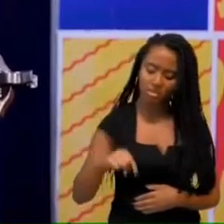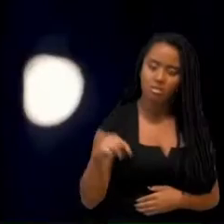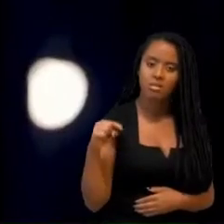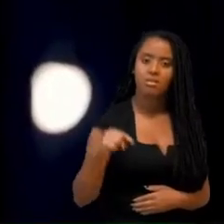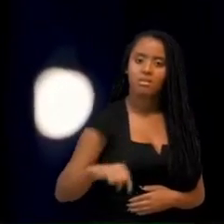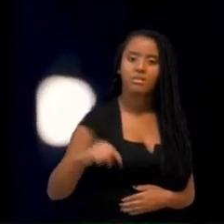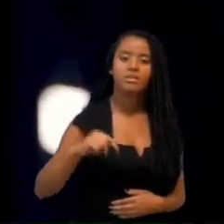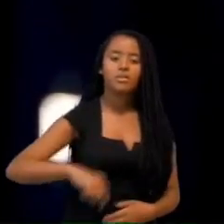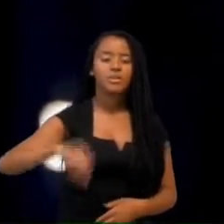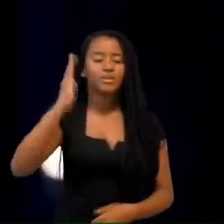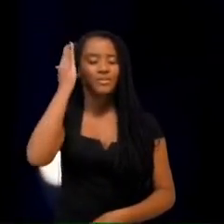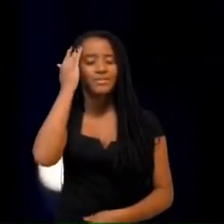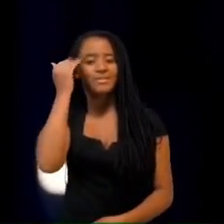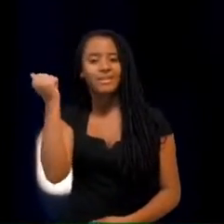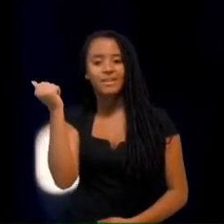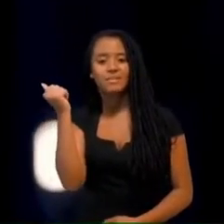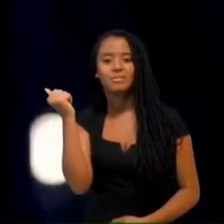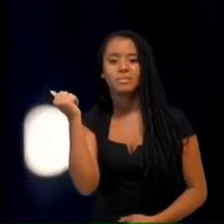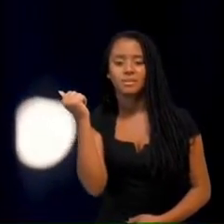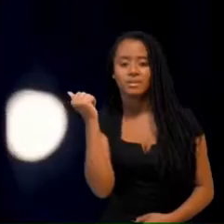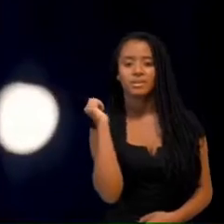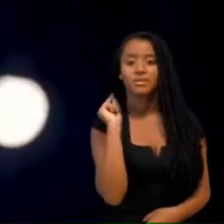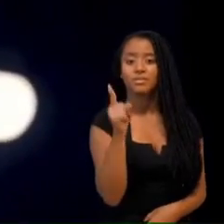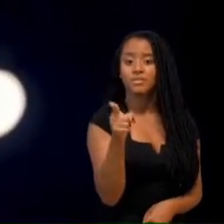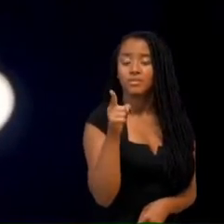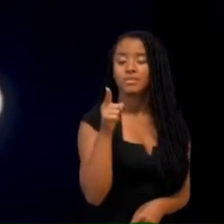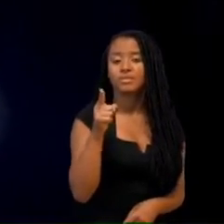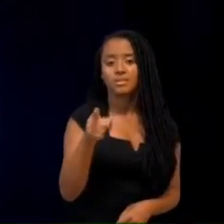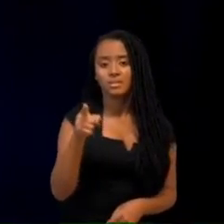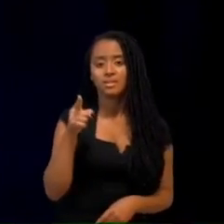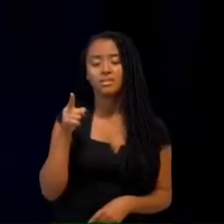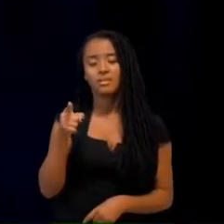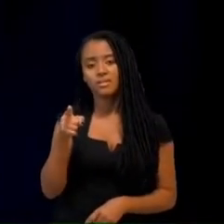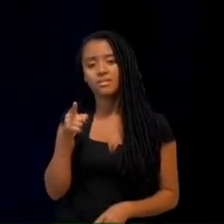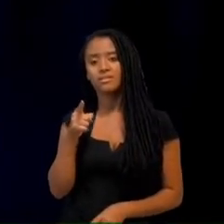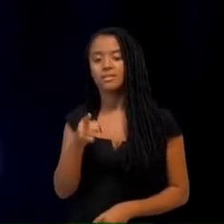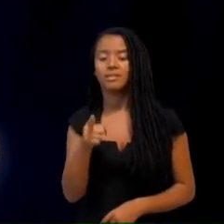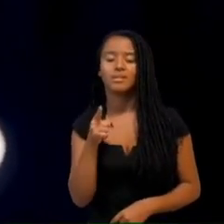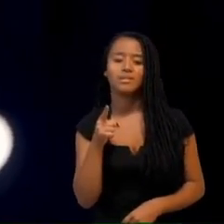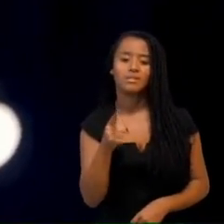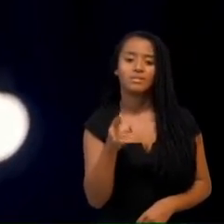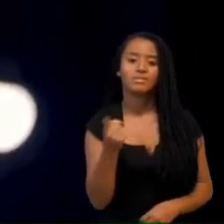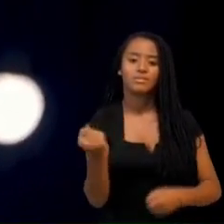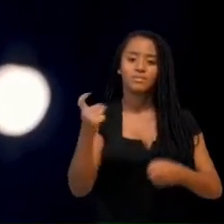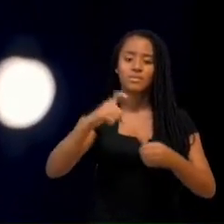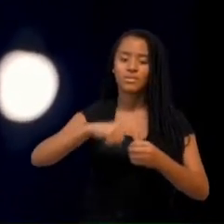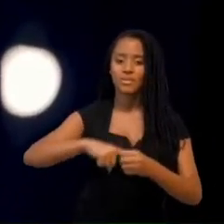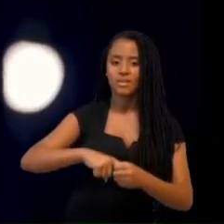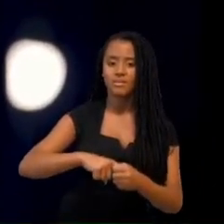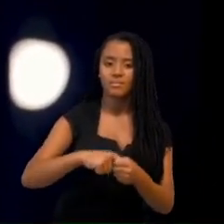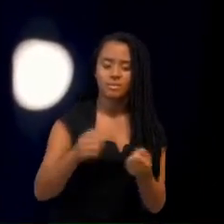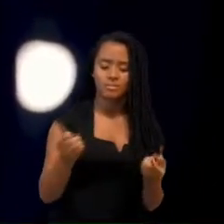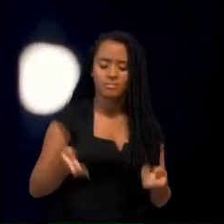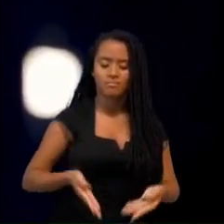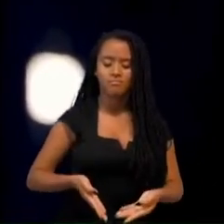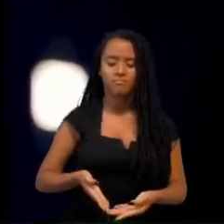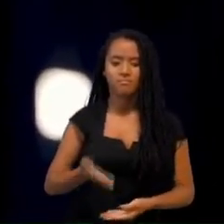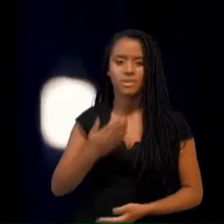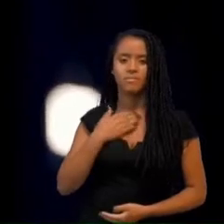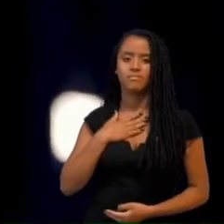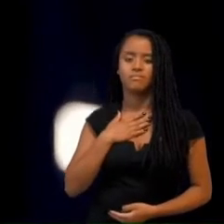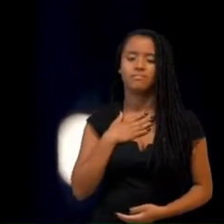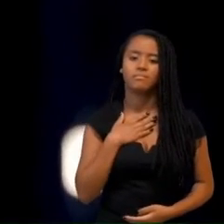aqui tô sabendo você vai você vai voltar